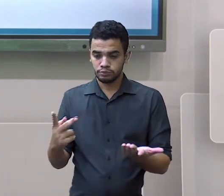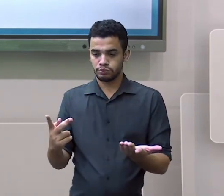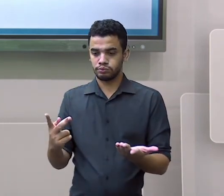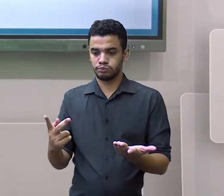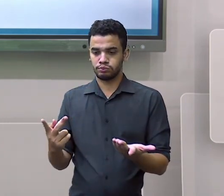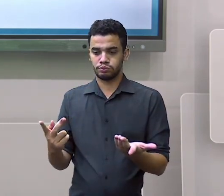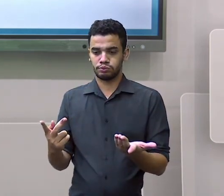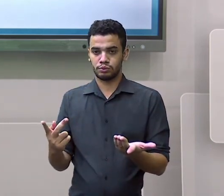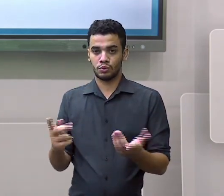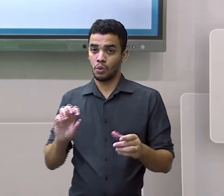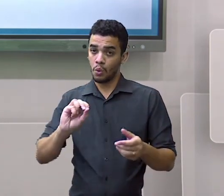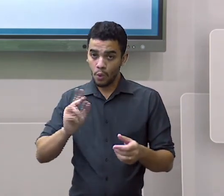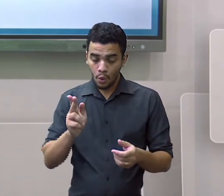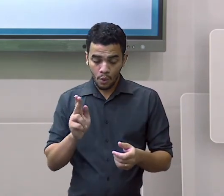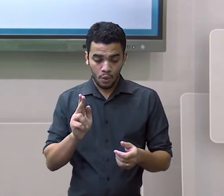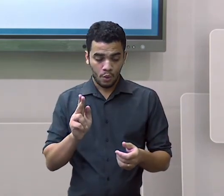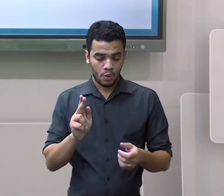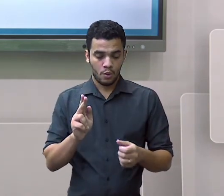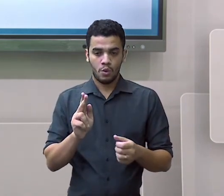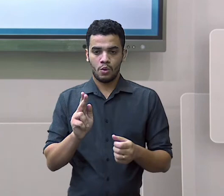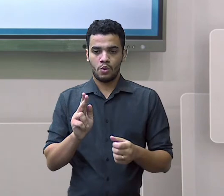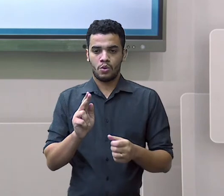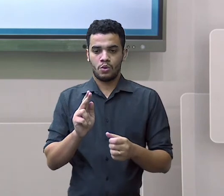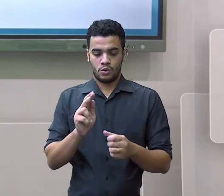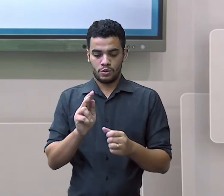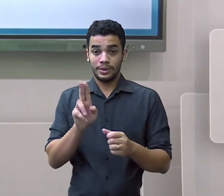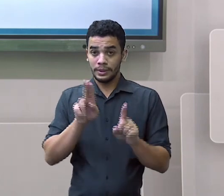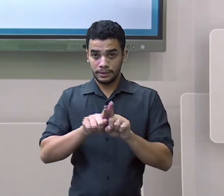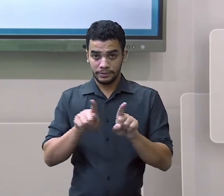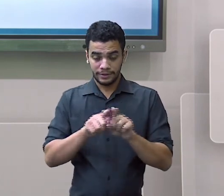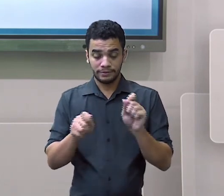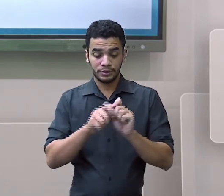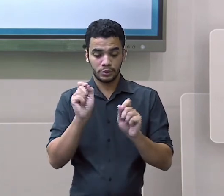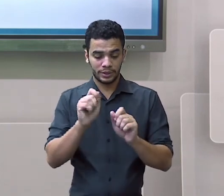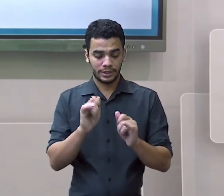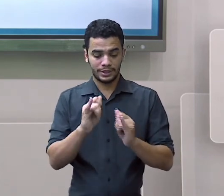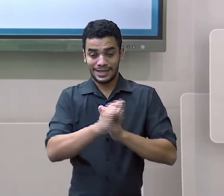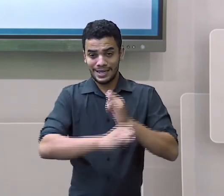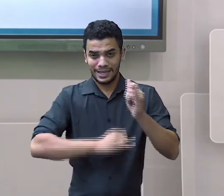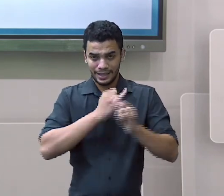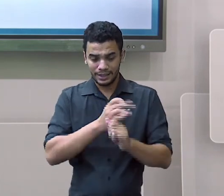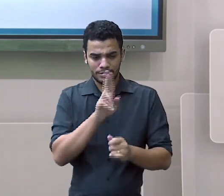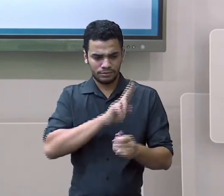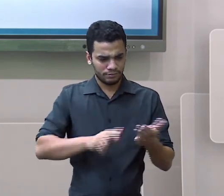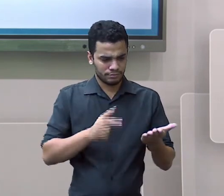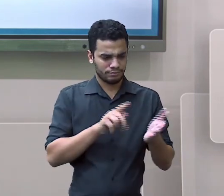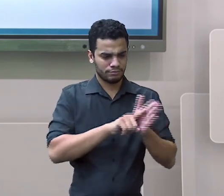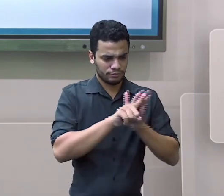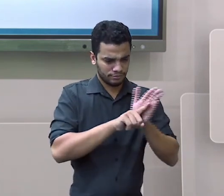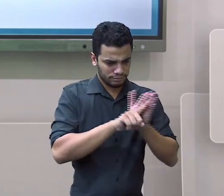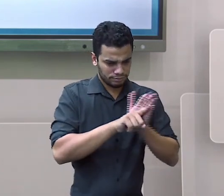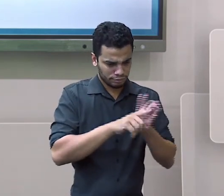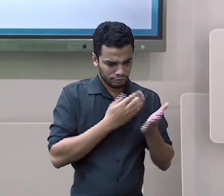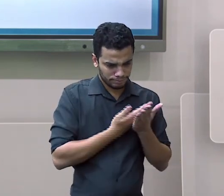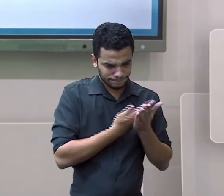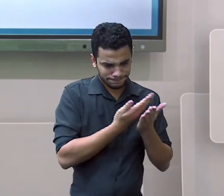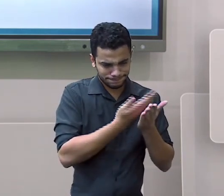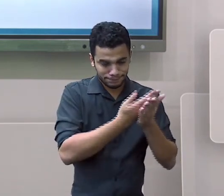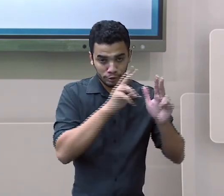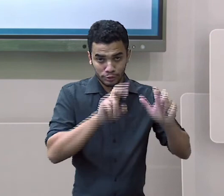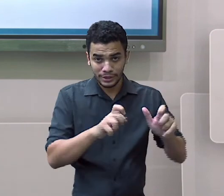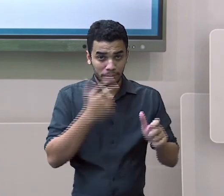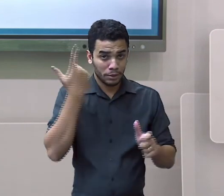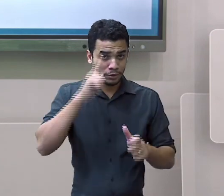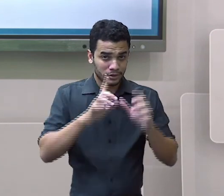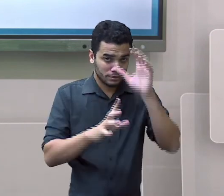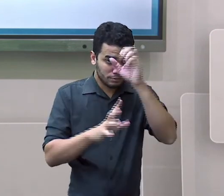na famosa internet, tudo sobre o sistema nervoso central e periférico, ok? Espero